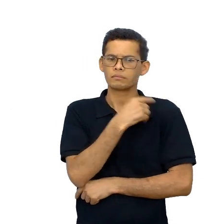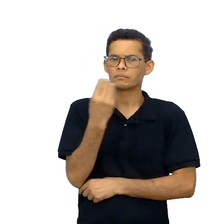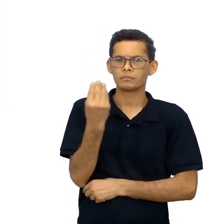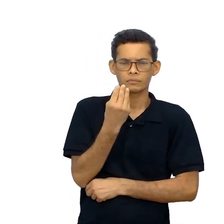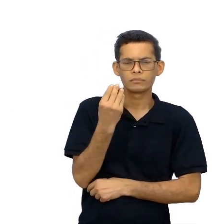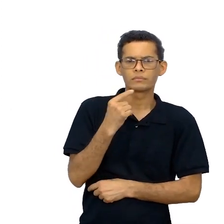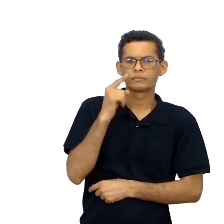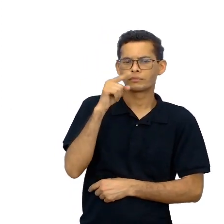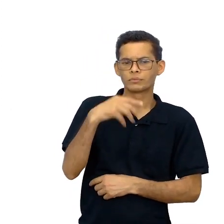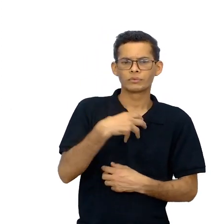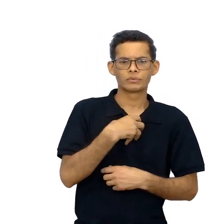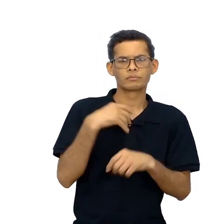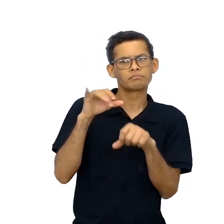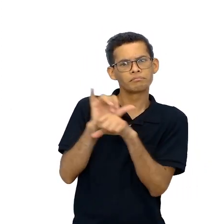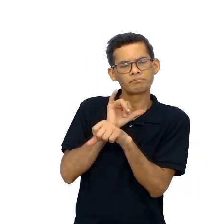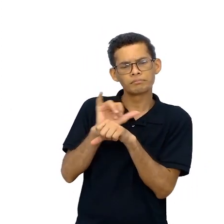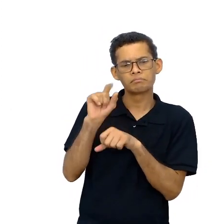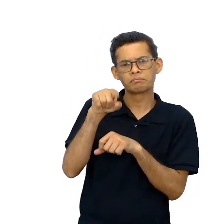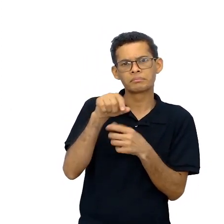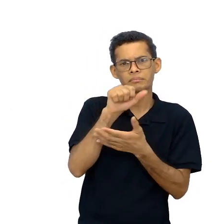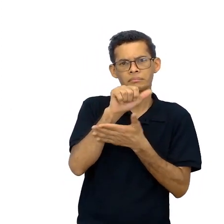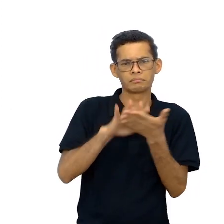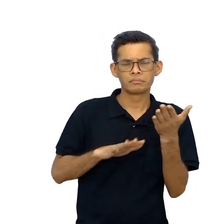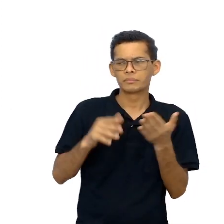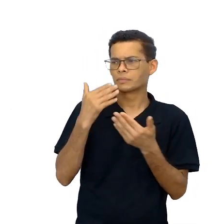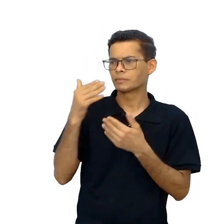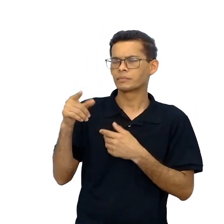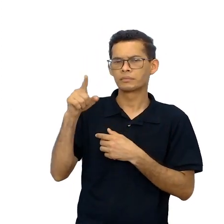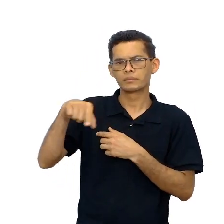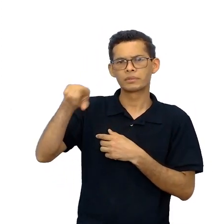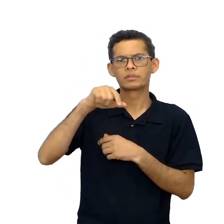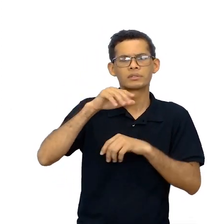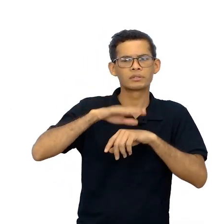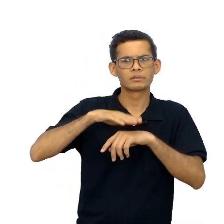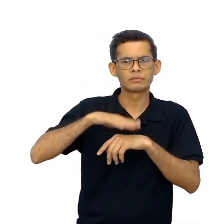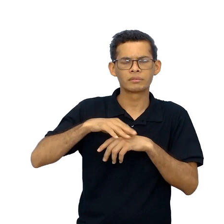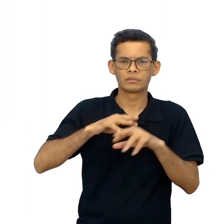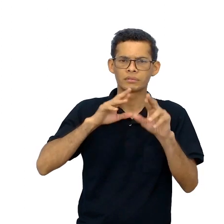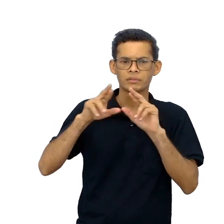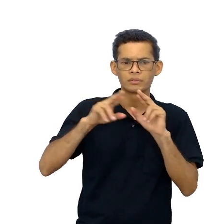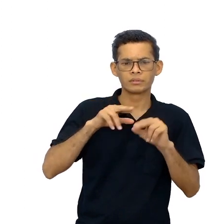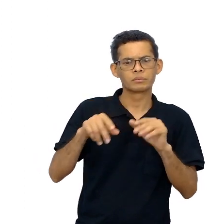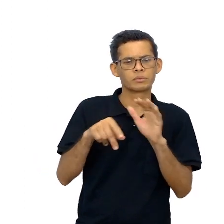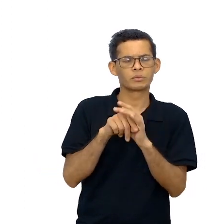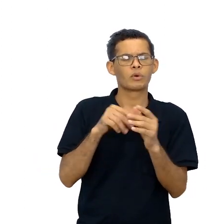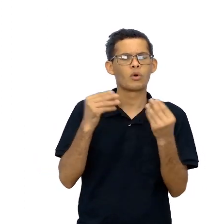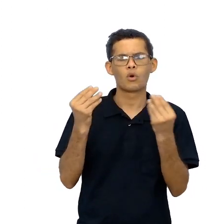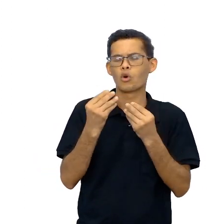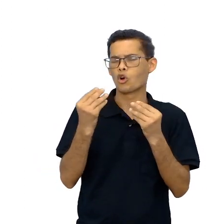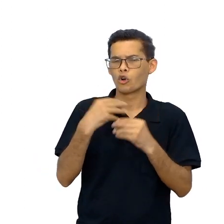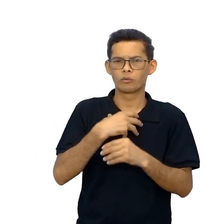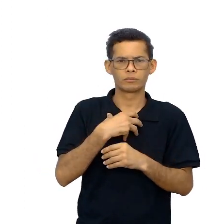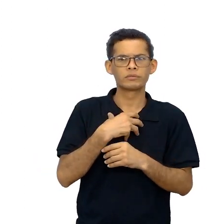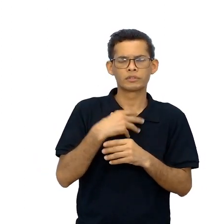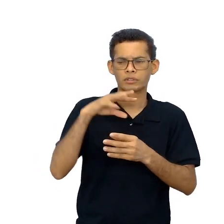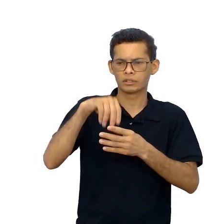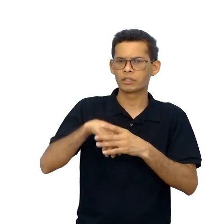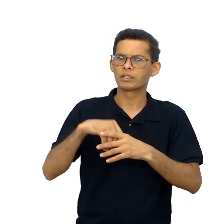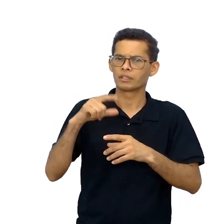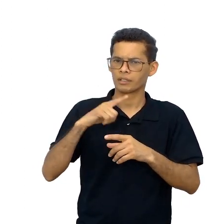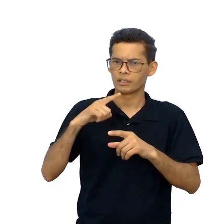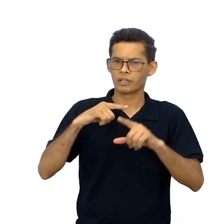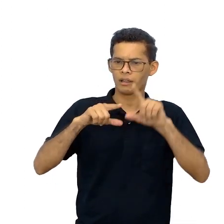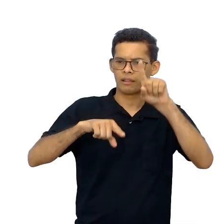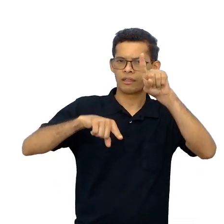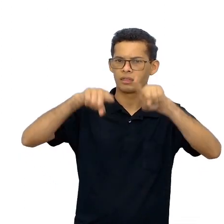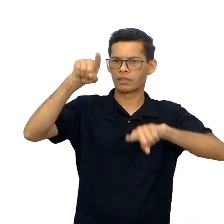uma habilidade que é de resolver e elaborar situação-problema, que envolva a variação de